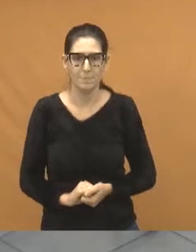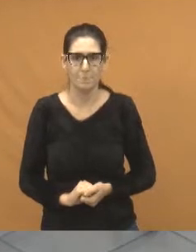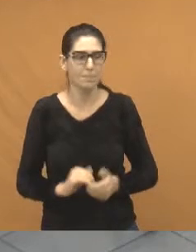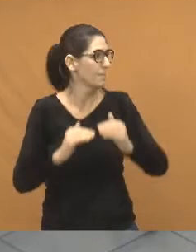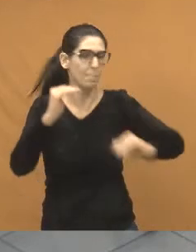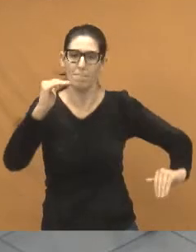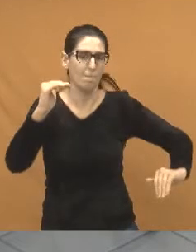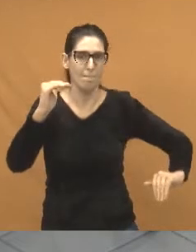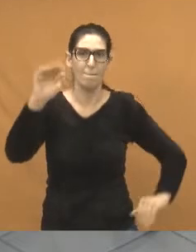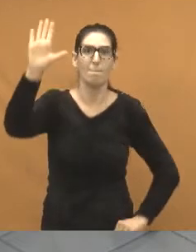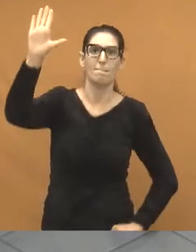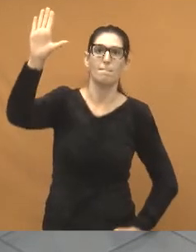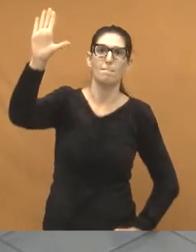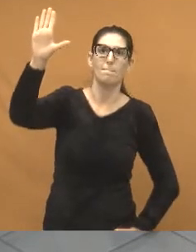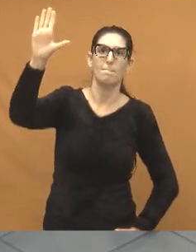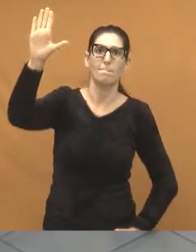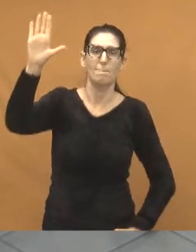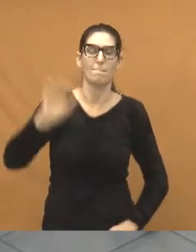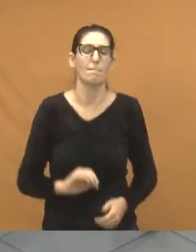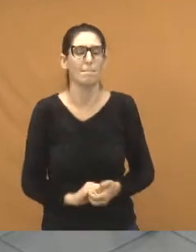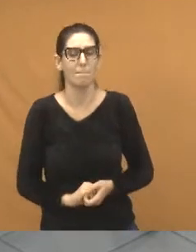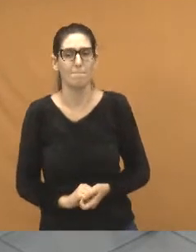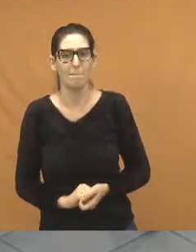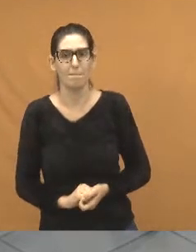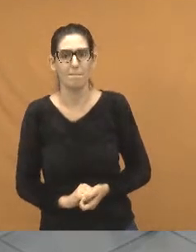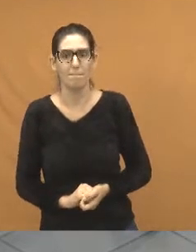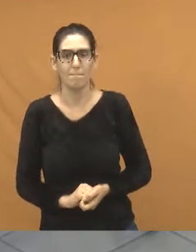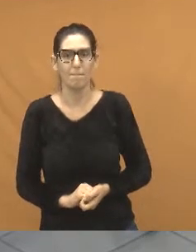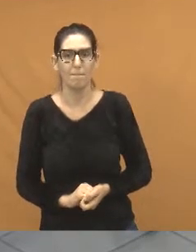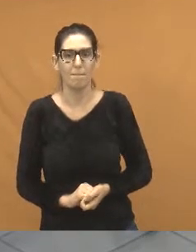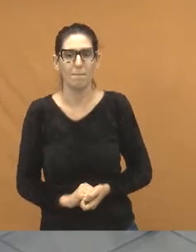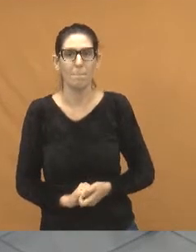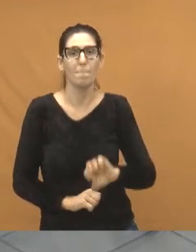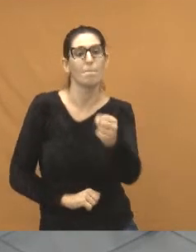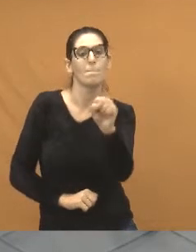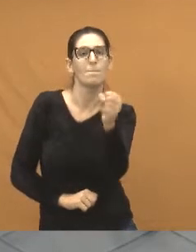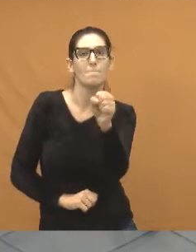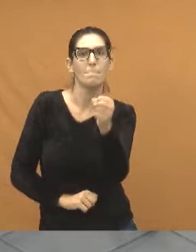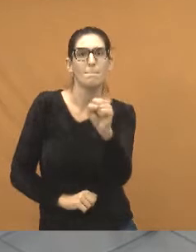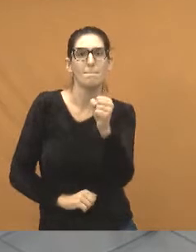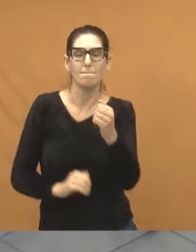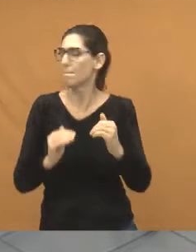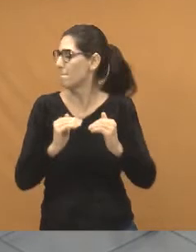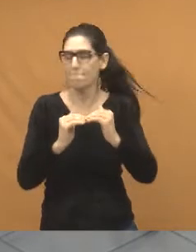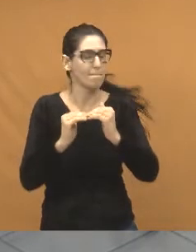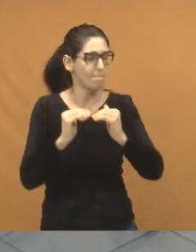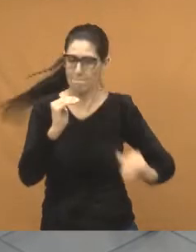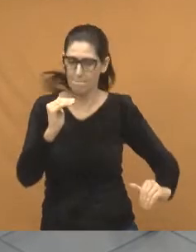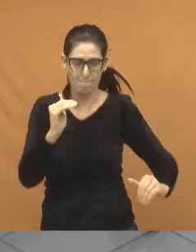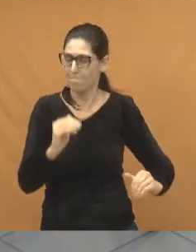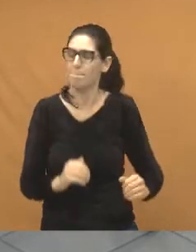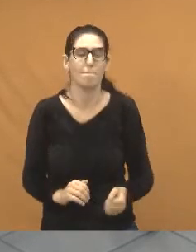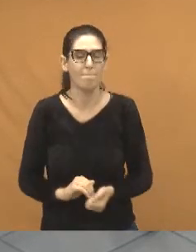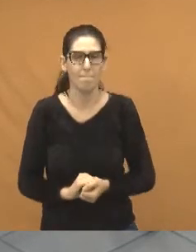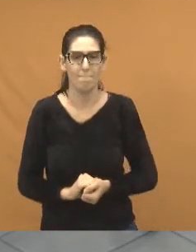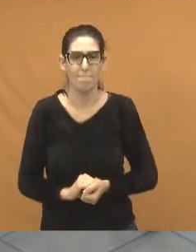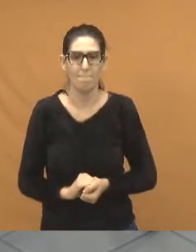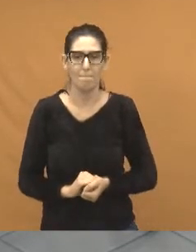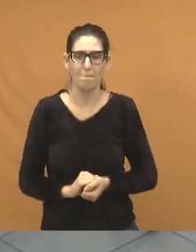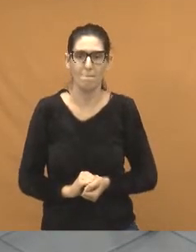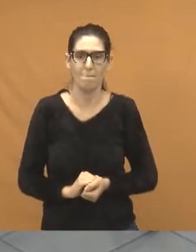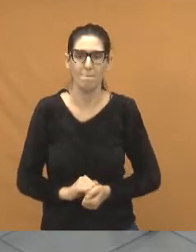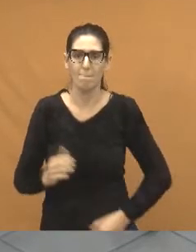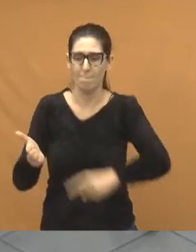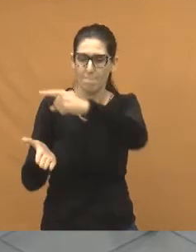Contrários. 3, 6, 7. 8 votos. Emenda número 1